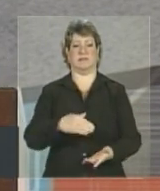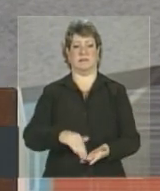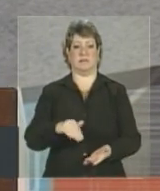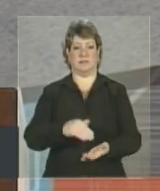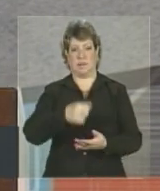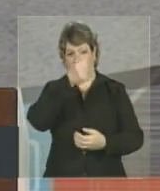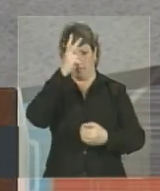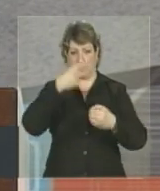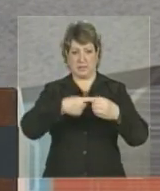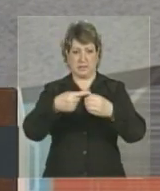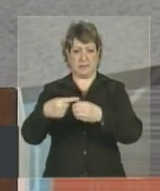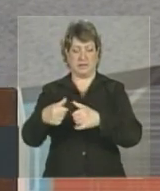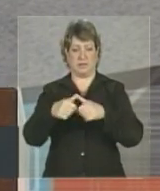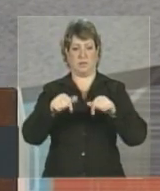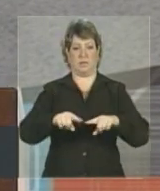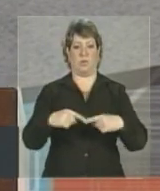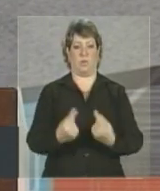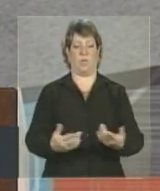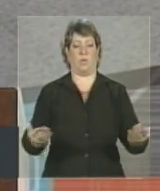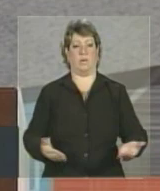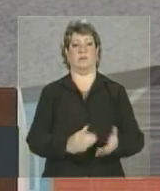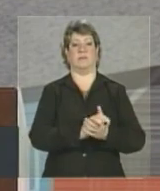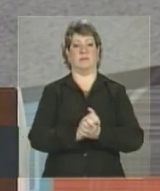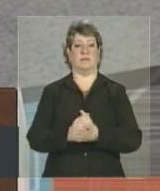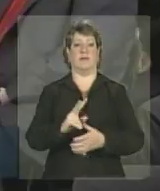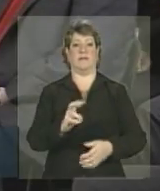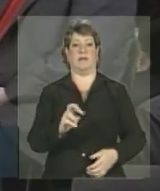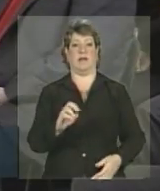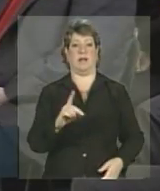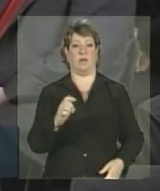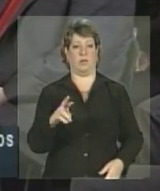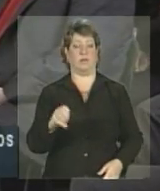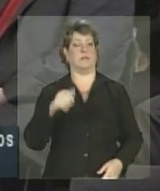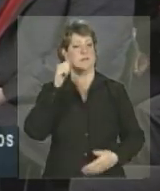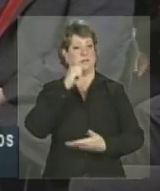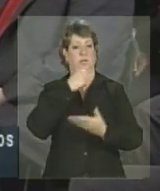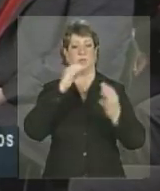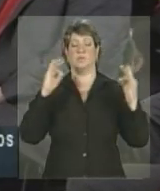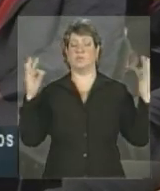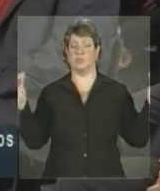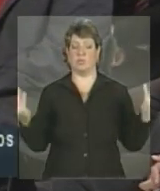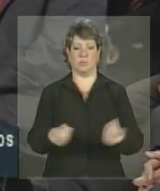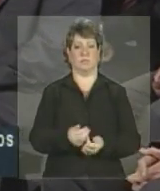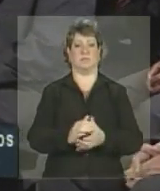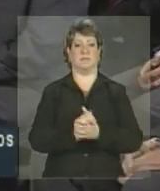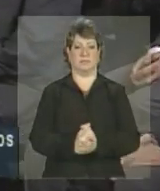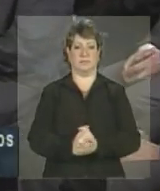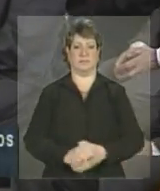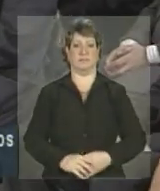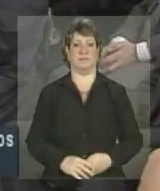de municípios aqui presentes, vereadores, vereadoras, senhoras e senhores,